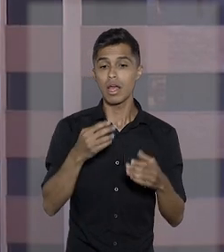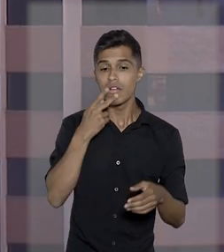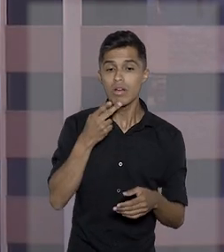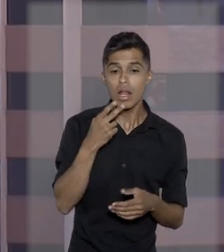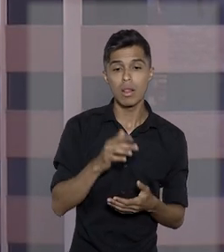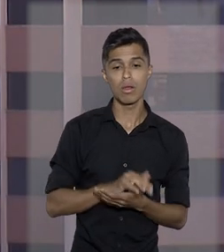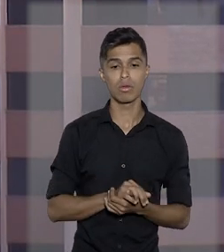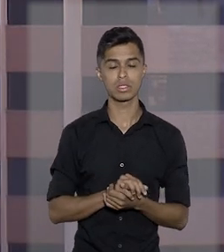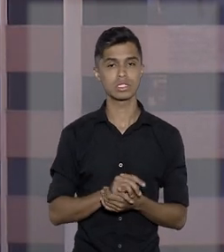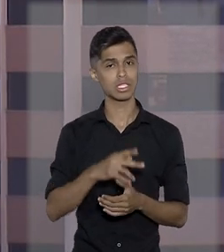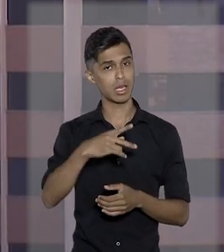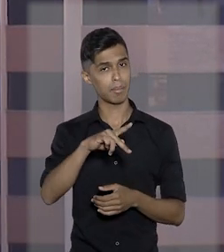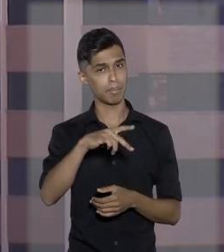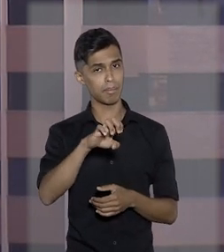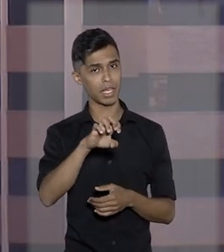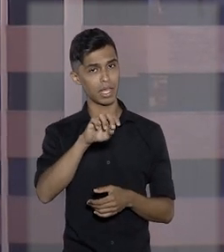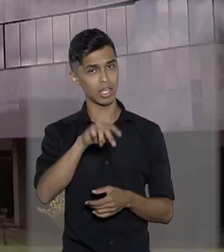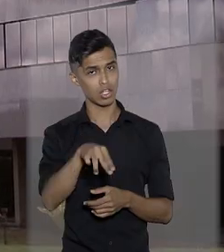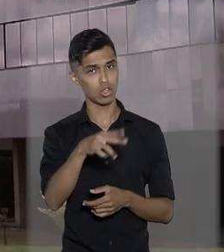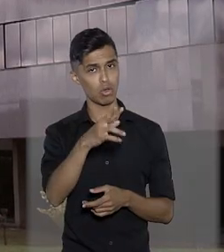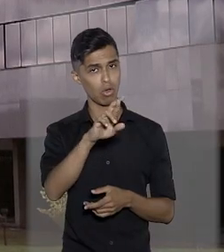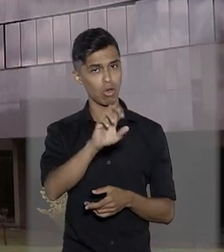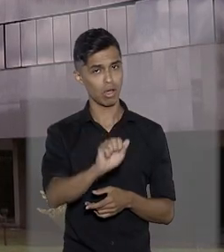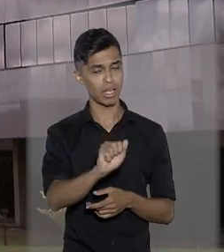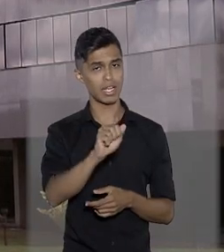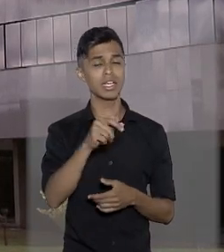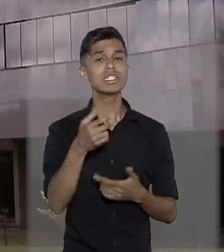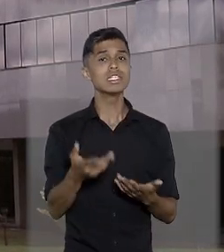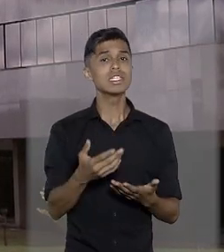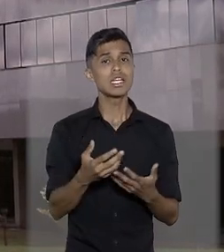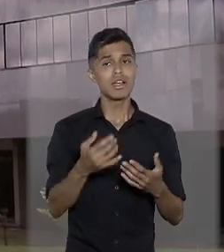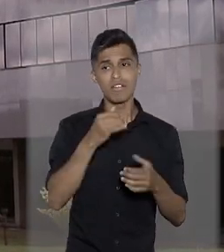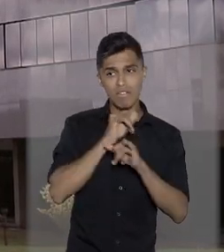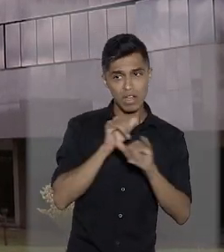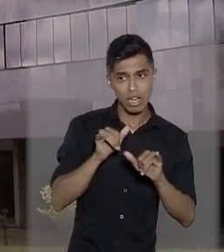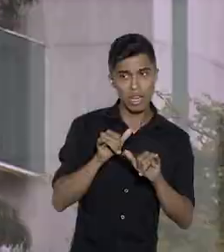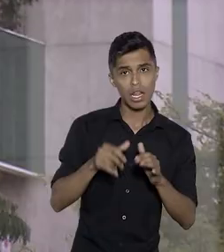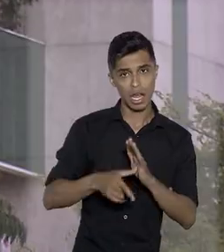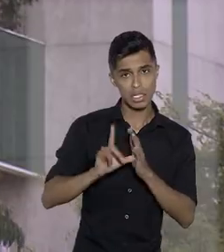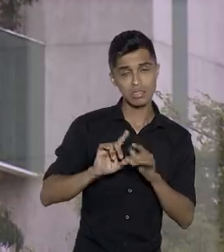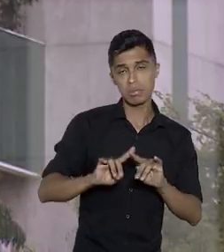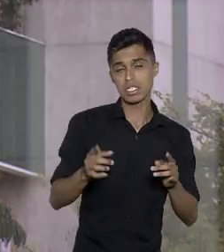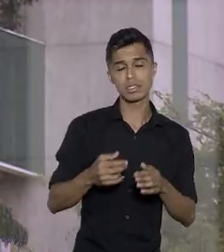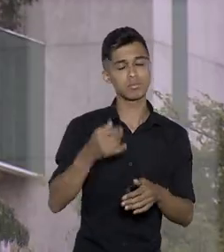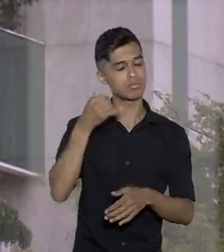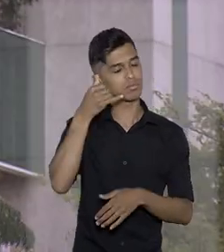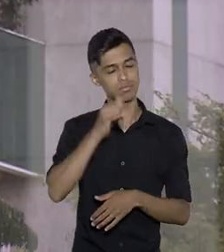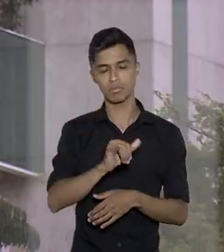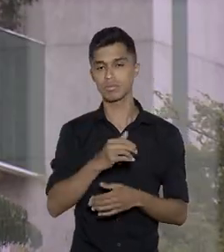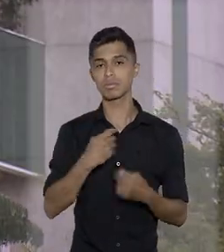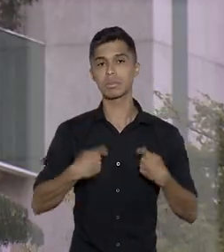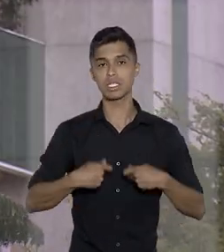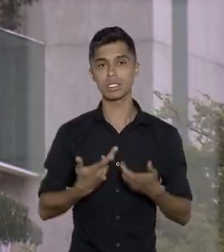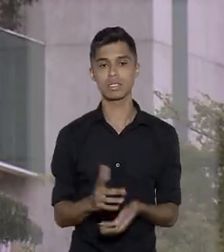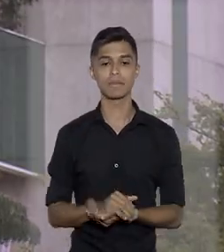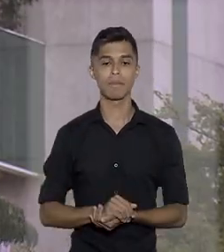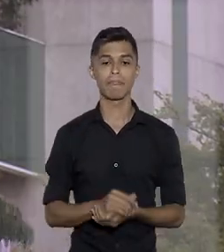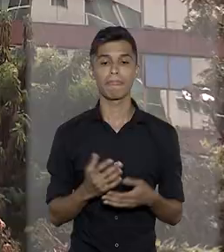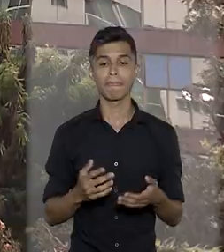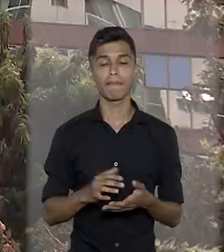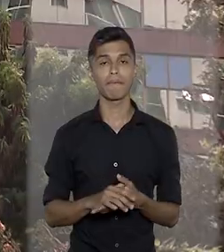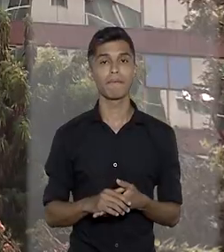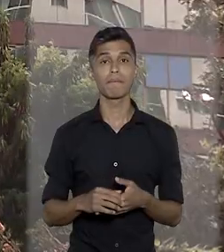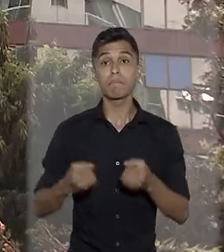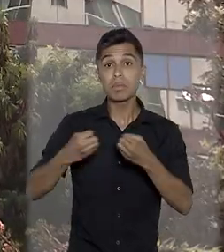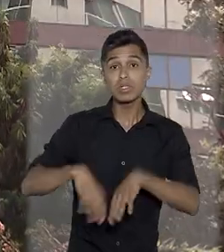Justiça de São Paulo de que a penhora embora formalizada em data anterior é inválida por isso não comprometeu